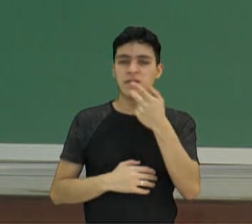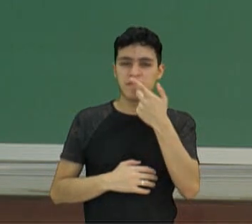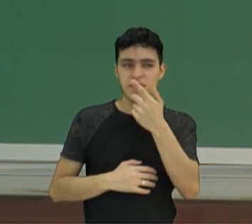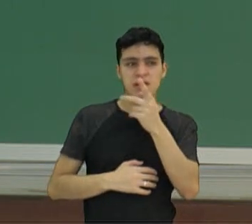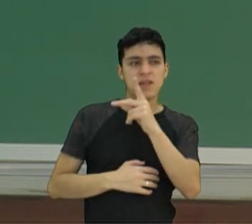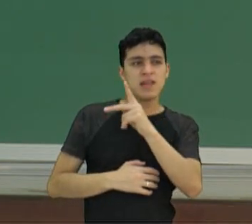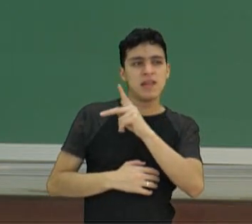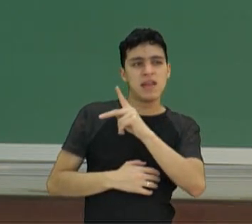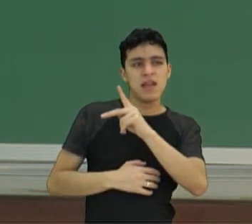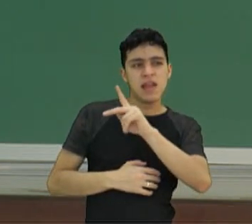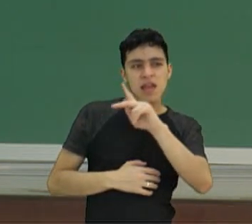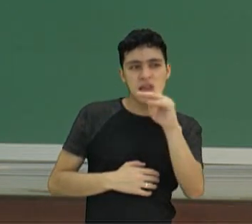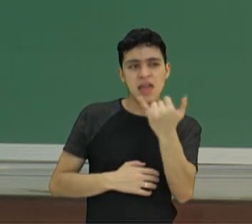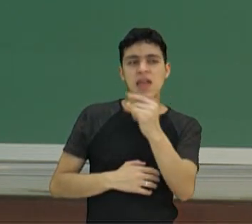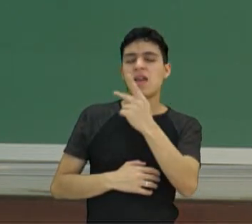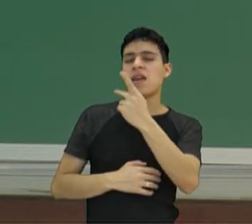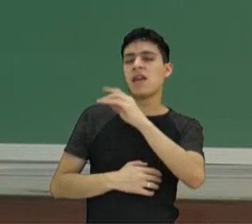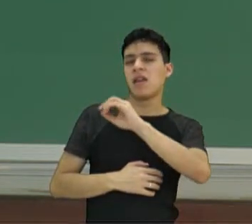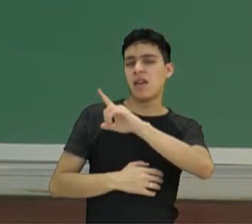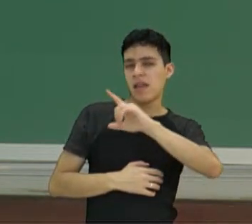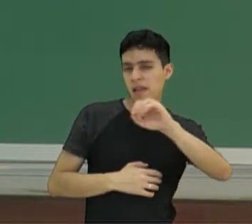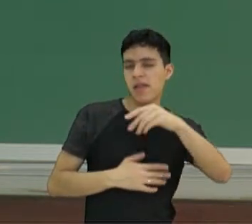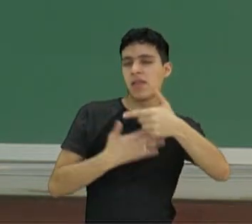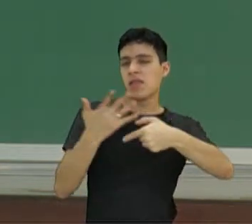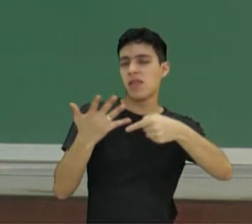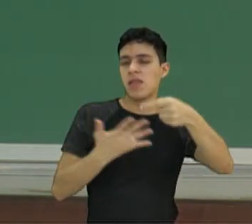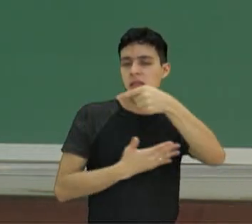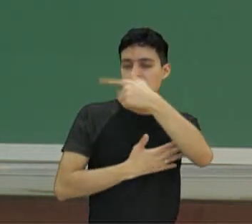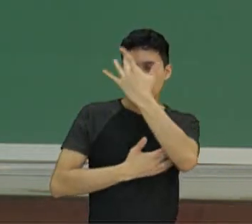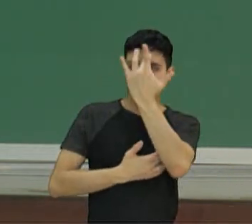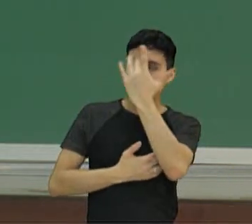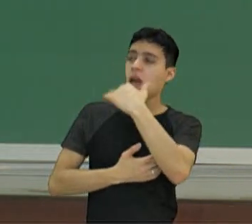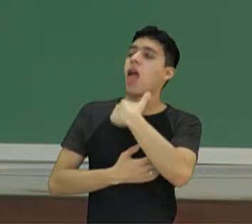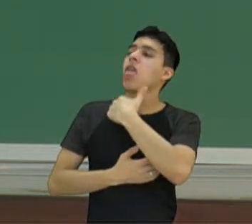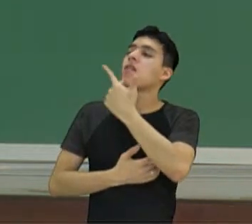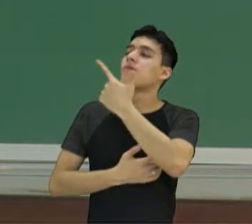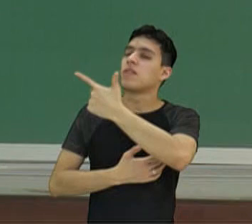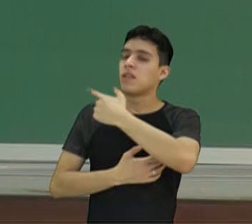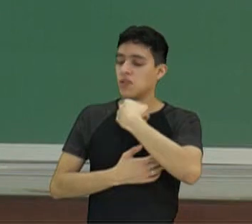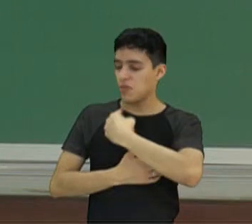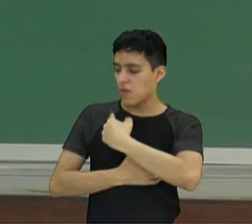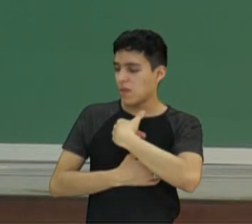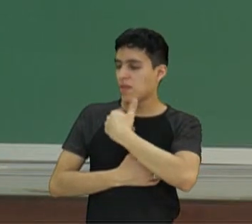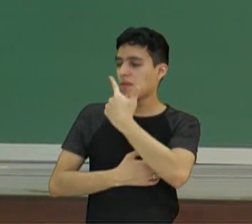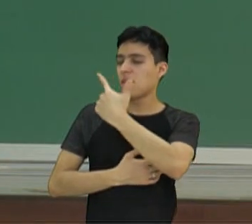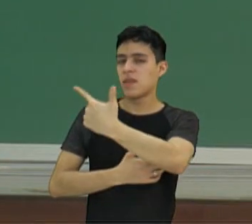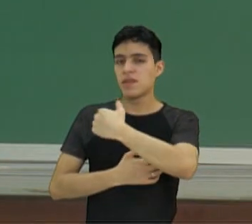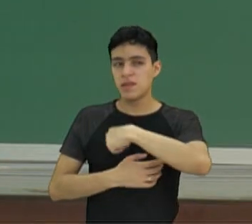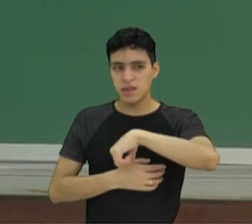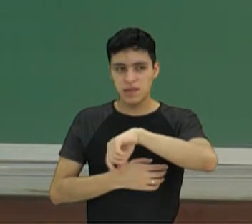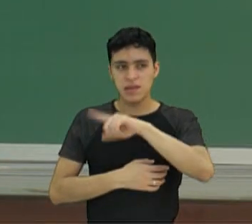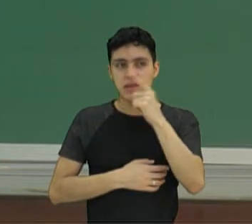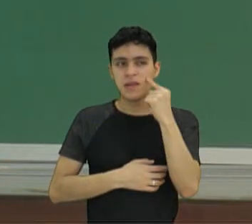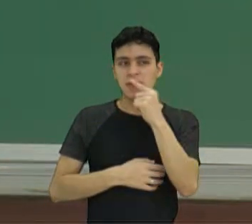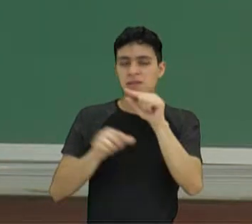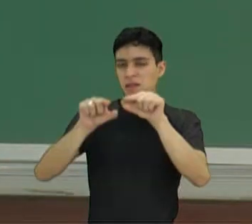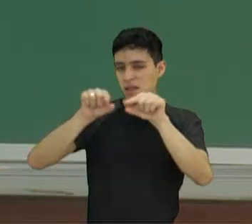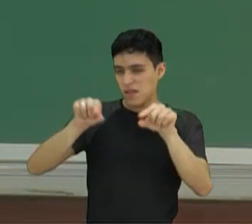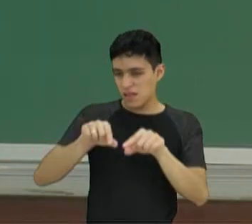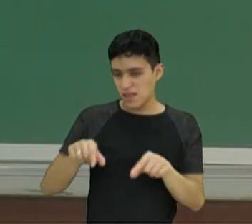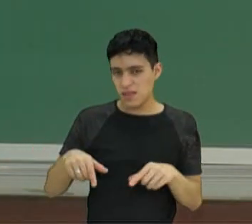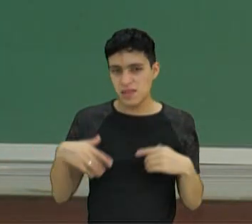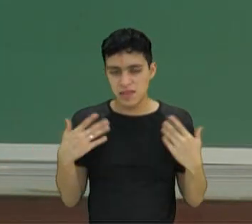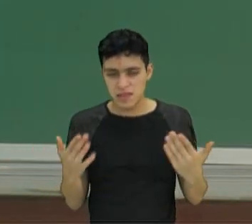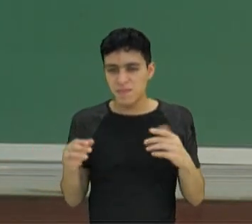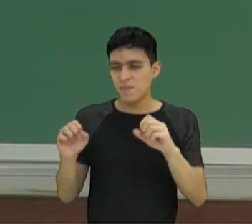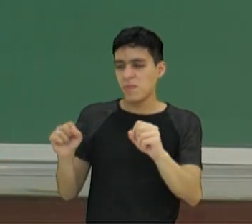hello, this is Carlos speaking. É o Carlos falando. Ou é o Carlos falando. Ou, could I speak to Tananã, please?